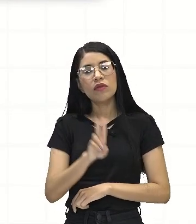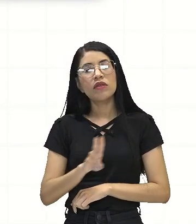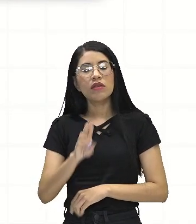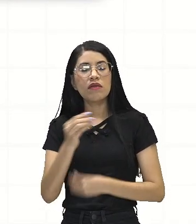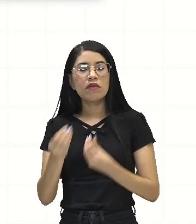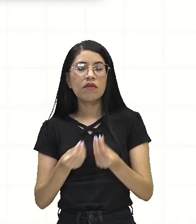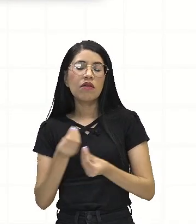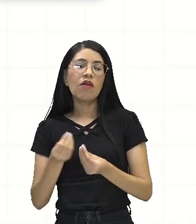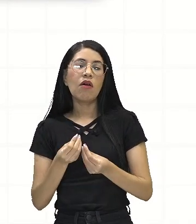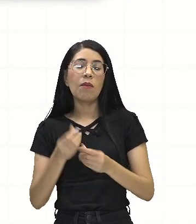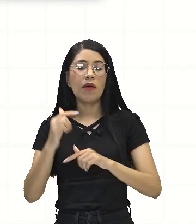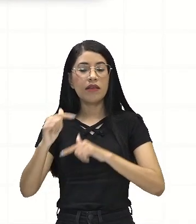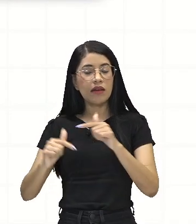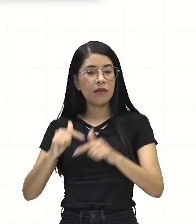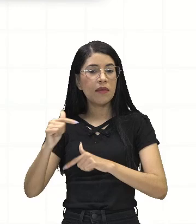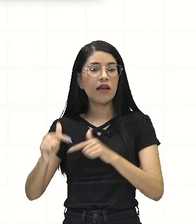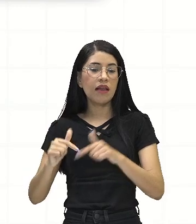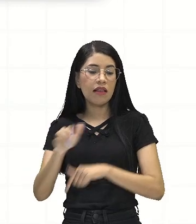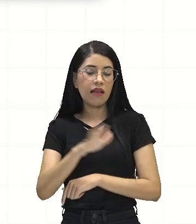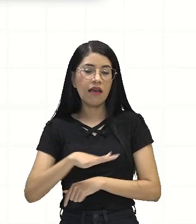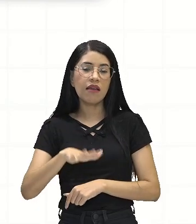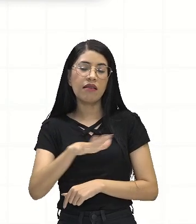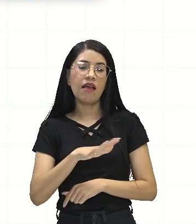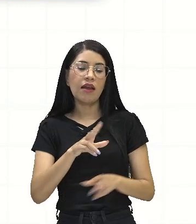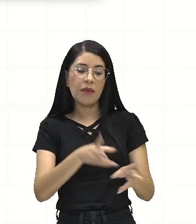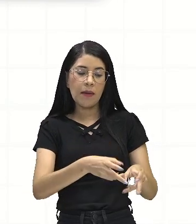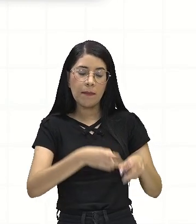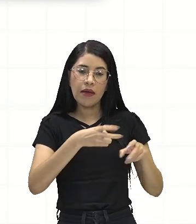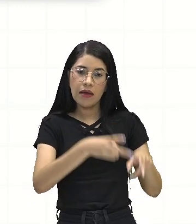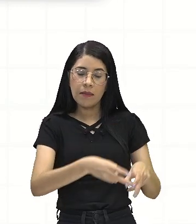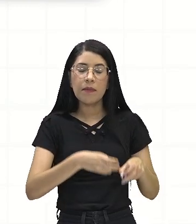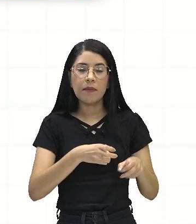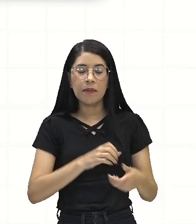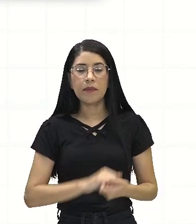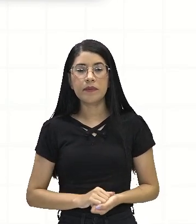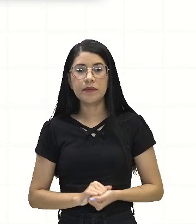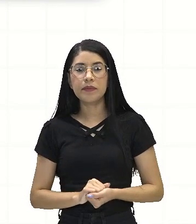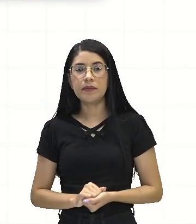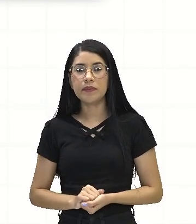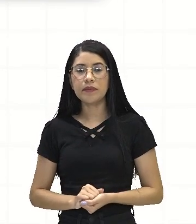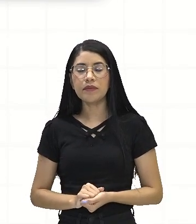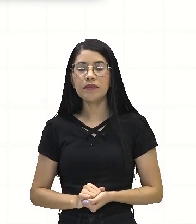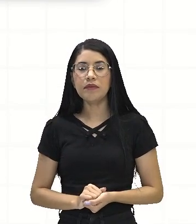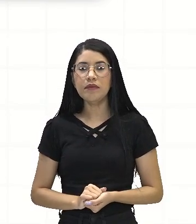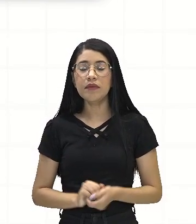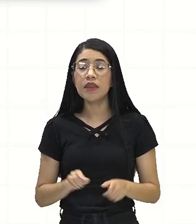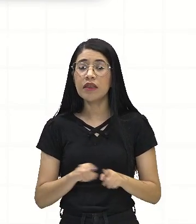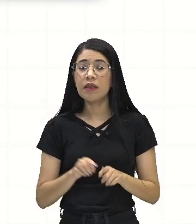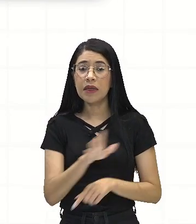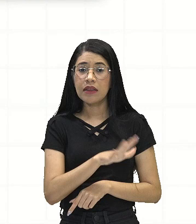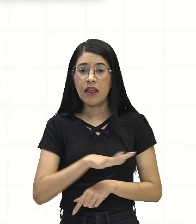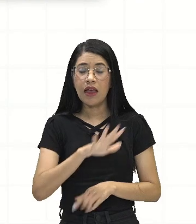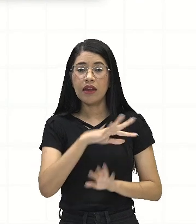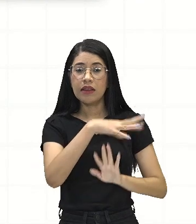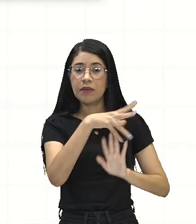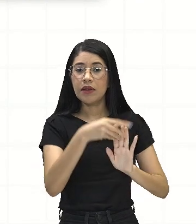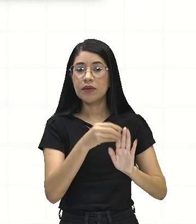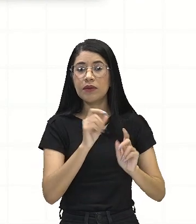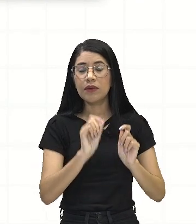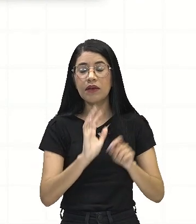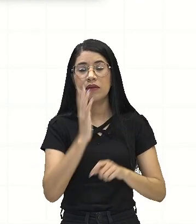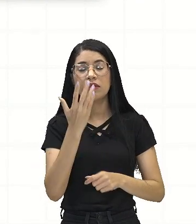aqui como mão de obra, tá bom? E aí nós temos nessa região, a gente vai observar o desenvolvimento